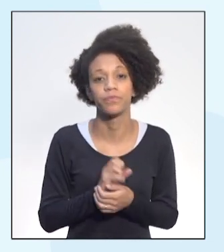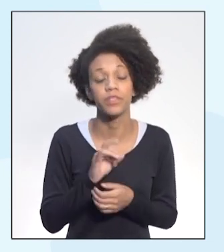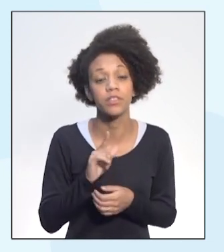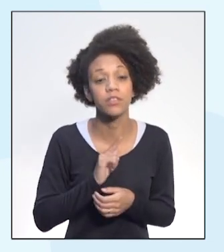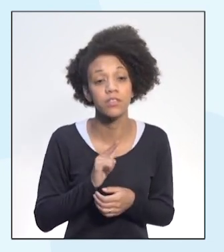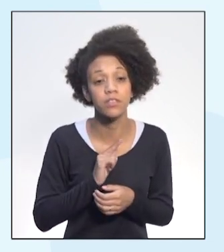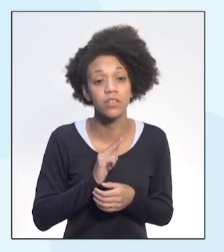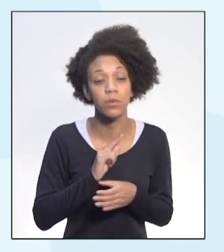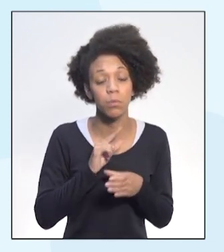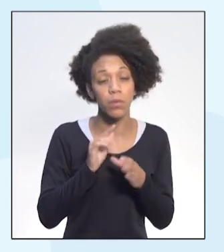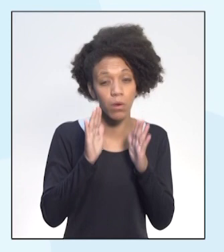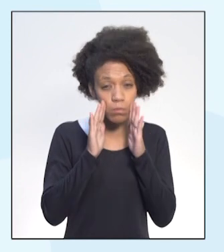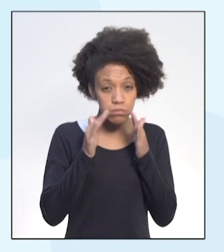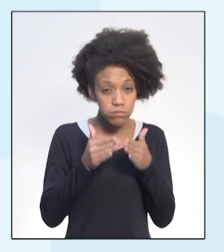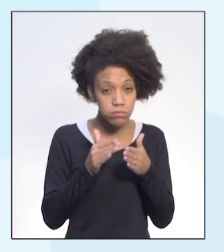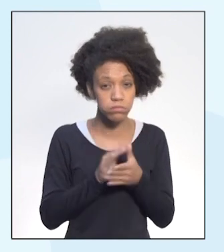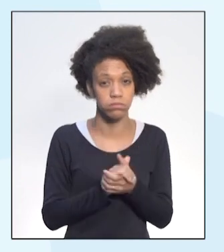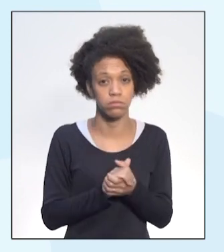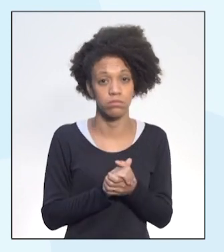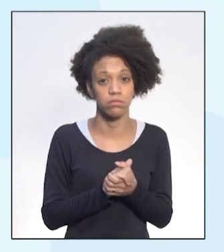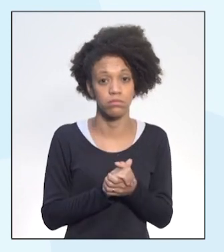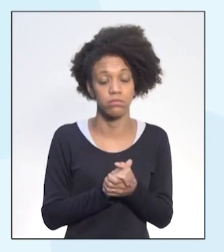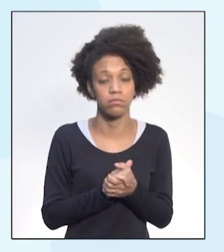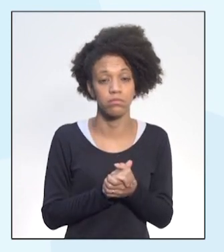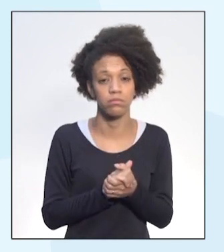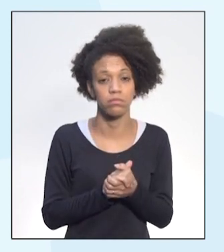uma concentração